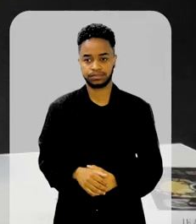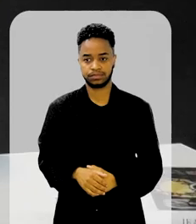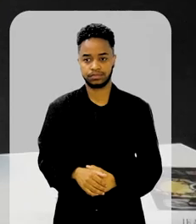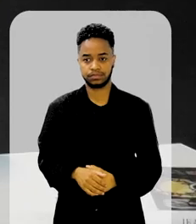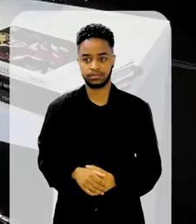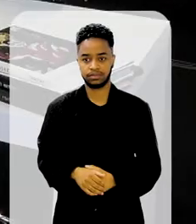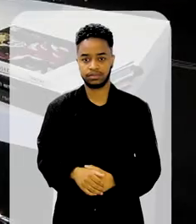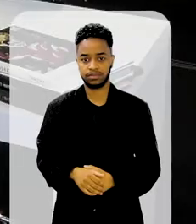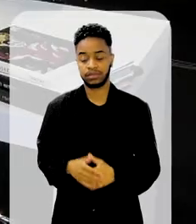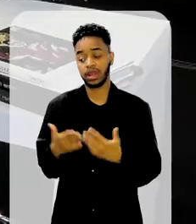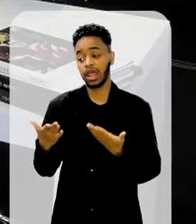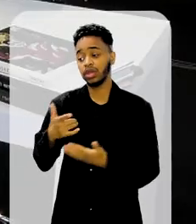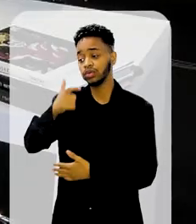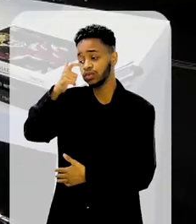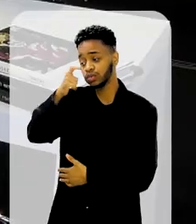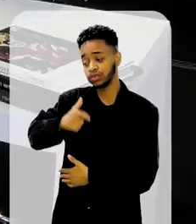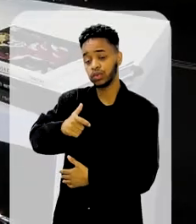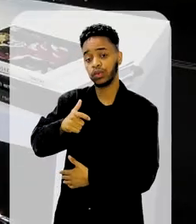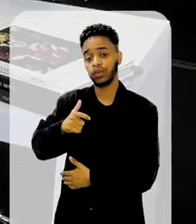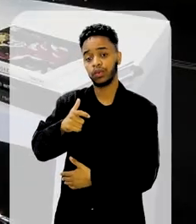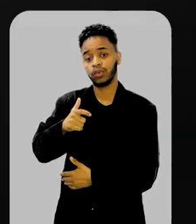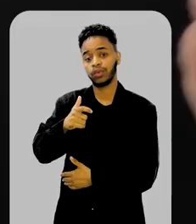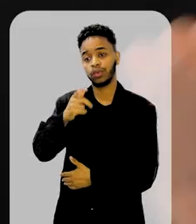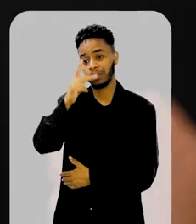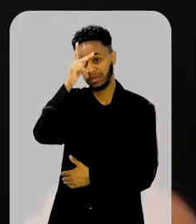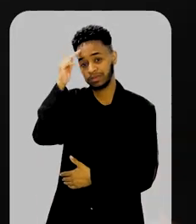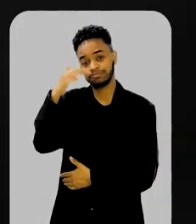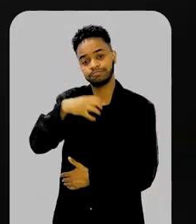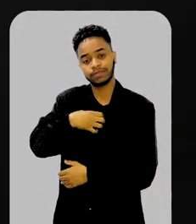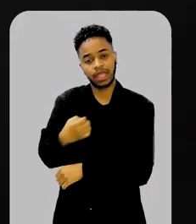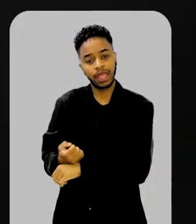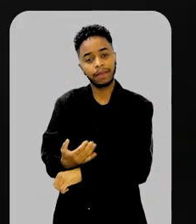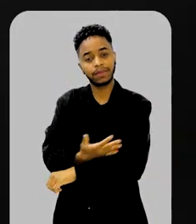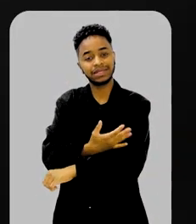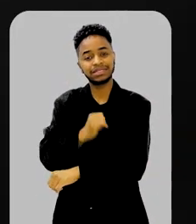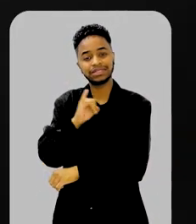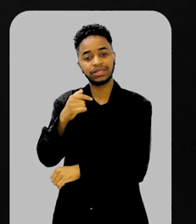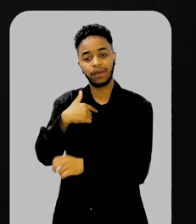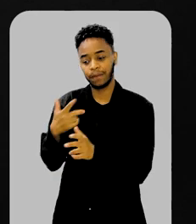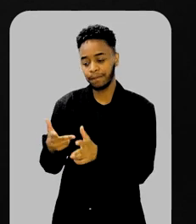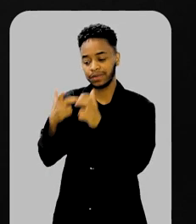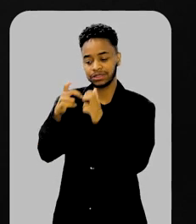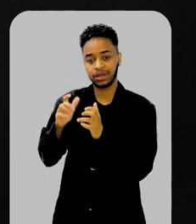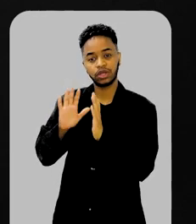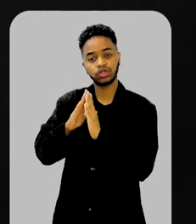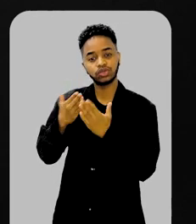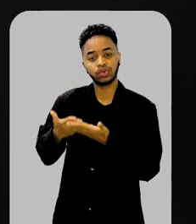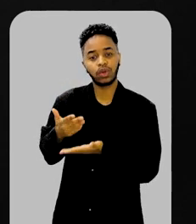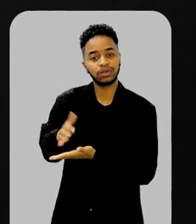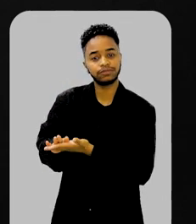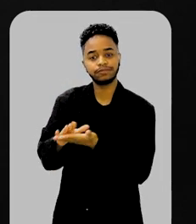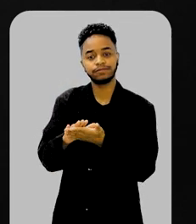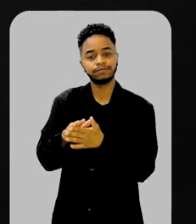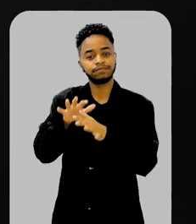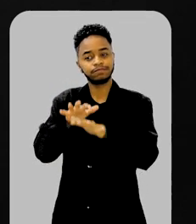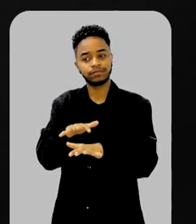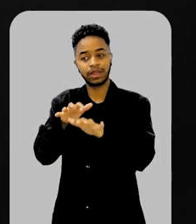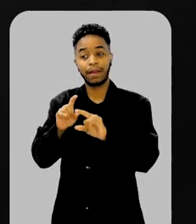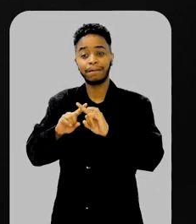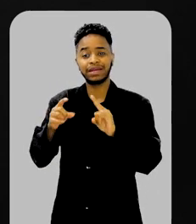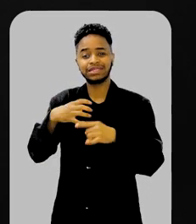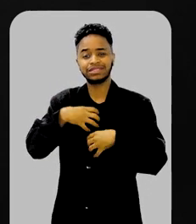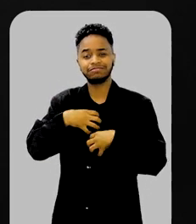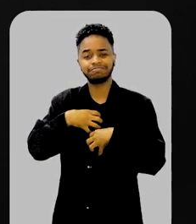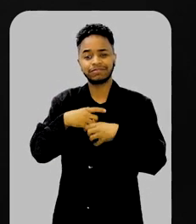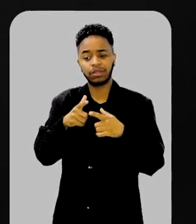chal ah amigão eu sou um cara que me emociono quando eu vejo meu escola de samba na Avenida e fico com grande vazio